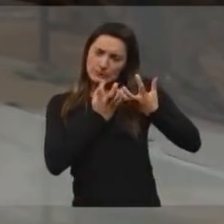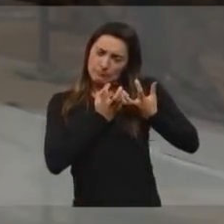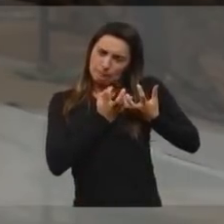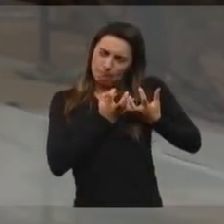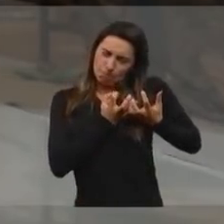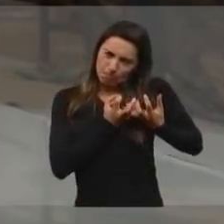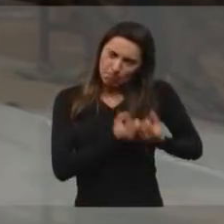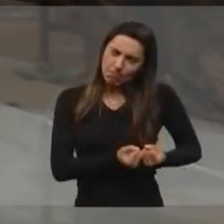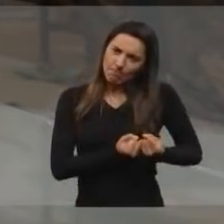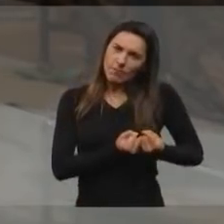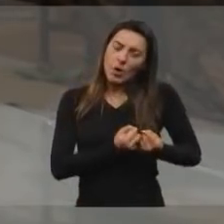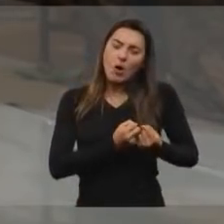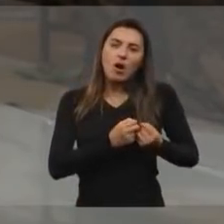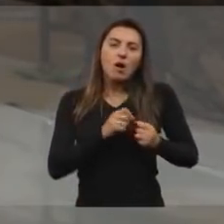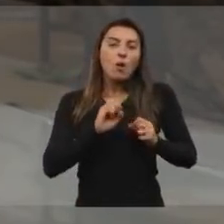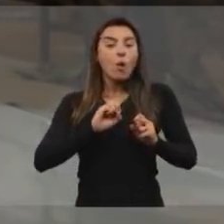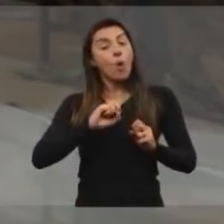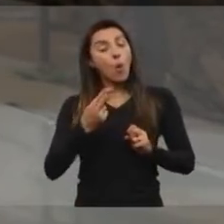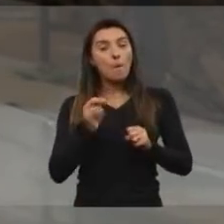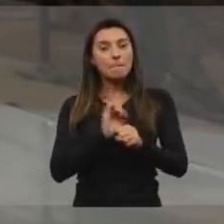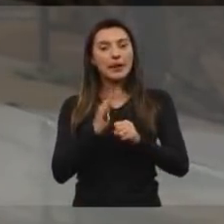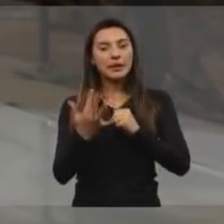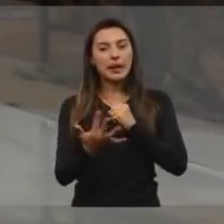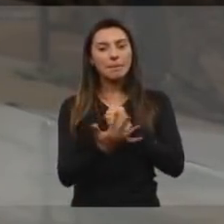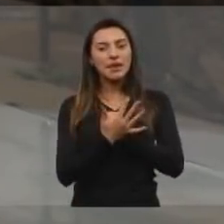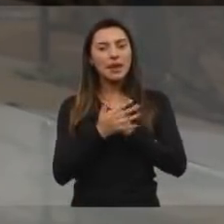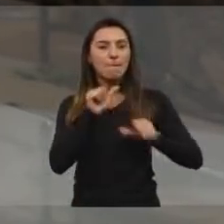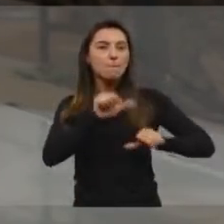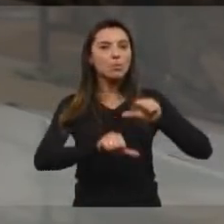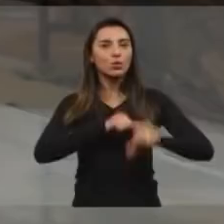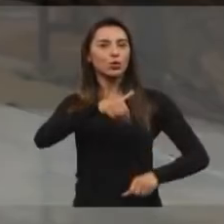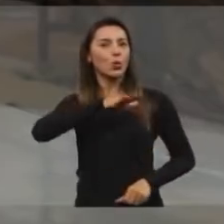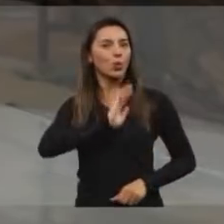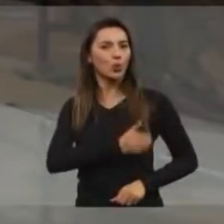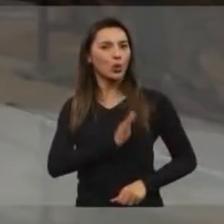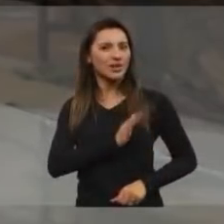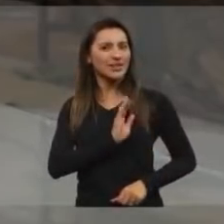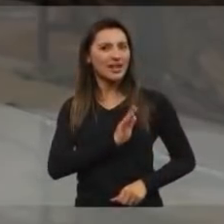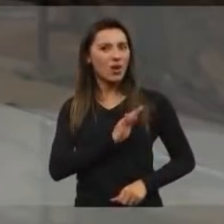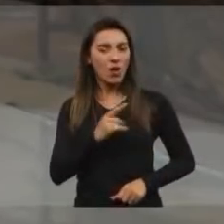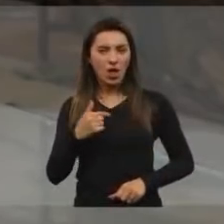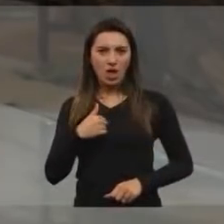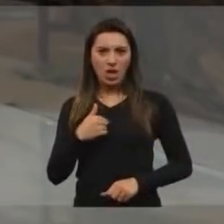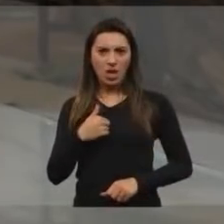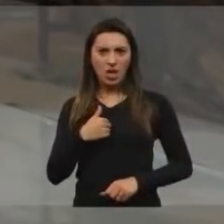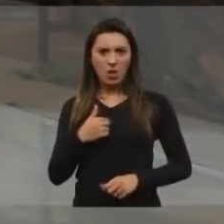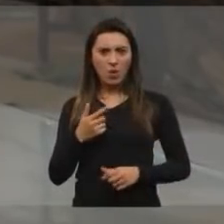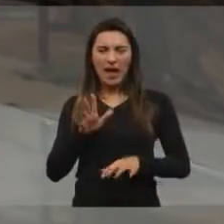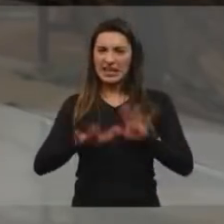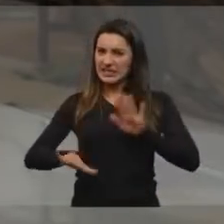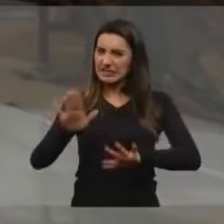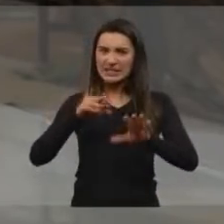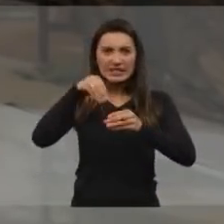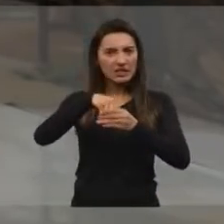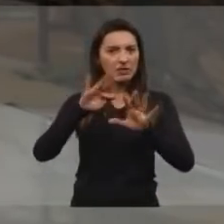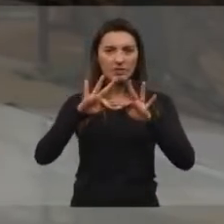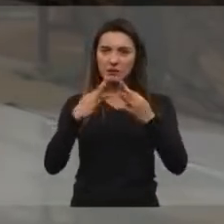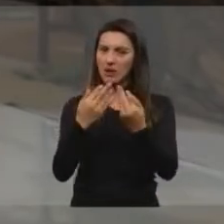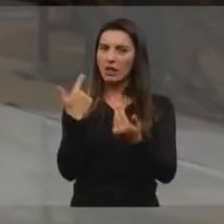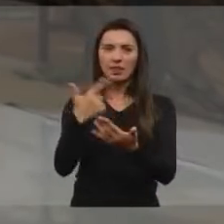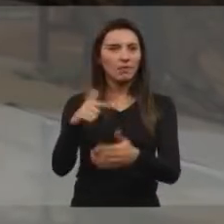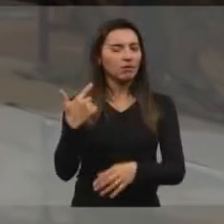mais solidário com o primeiro com os nossos familiares parece que tá ficando mais duro mas impaciente